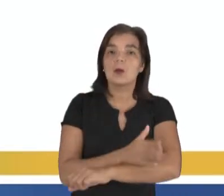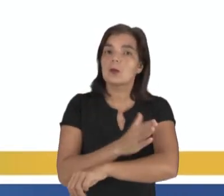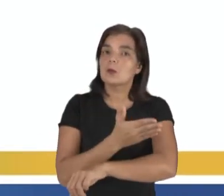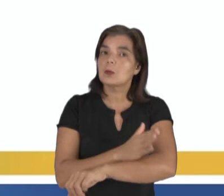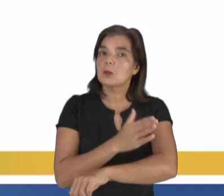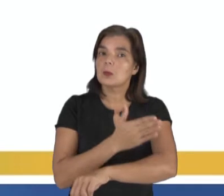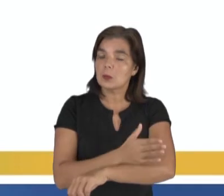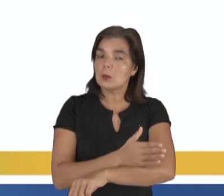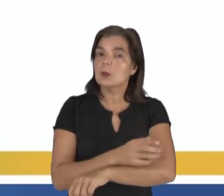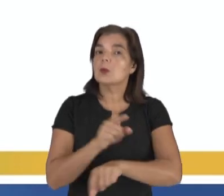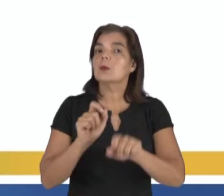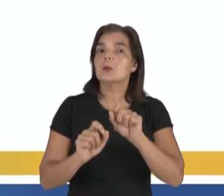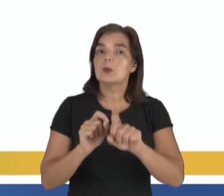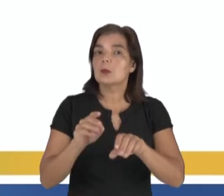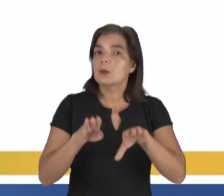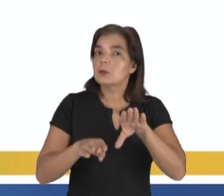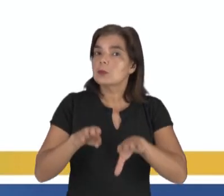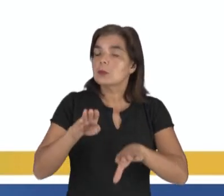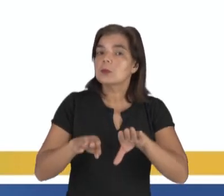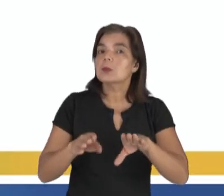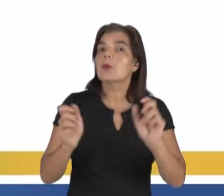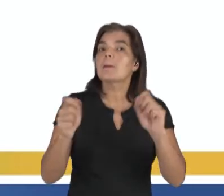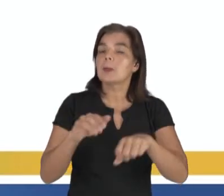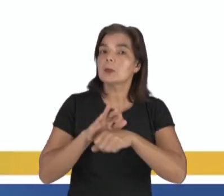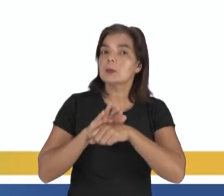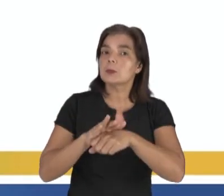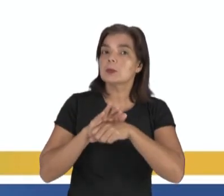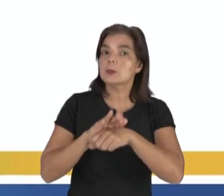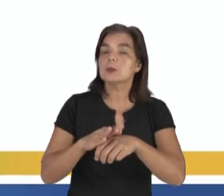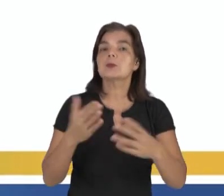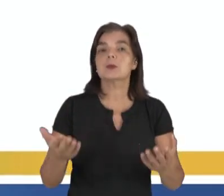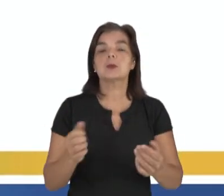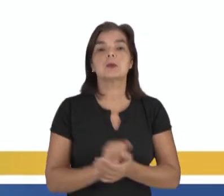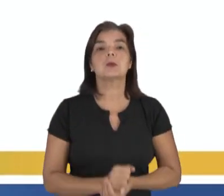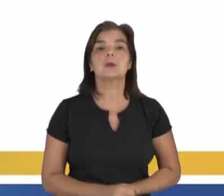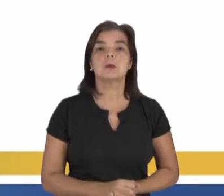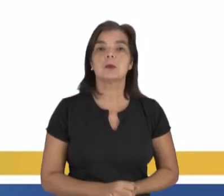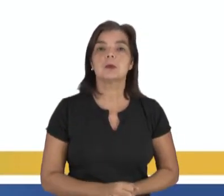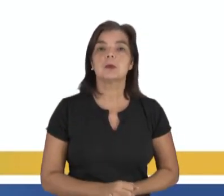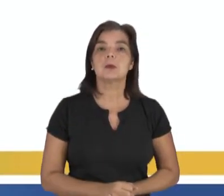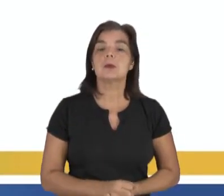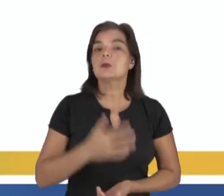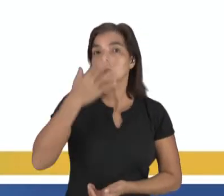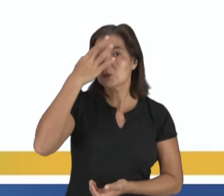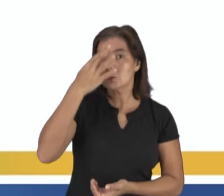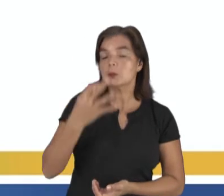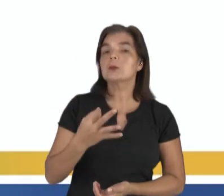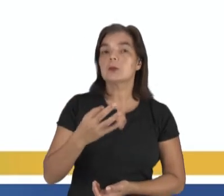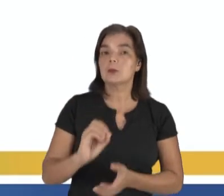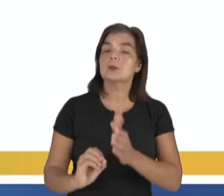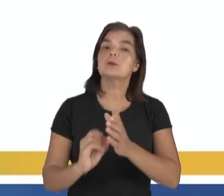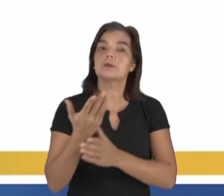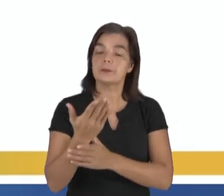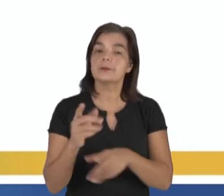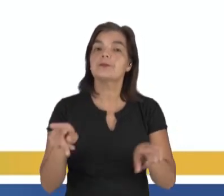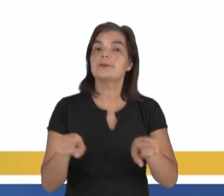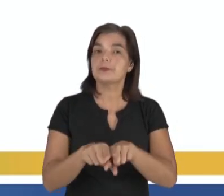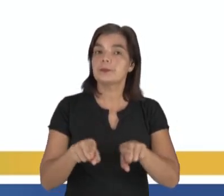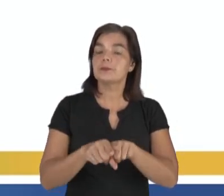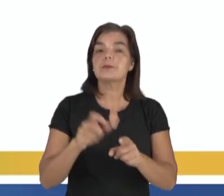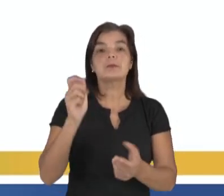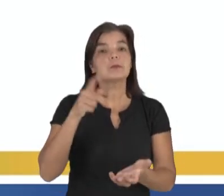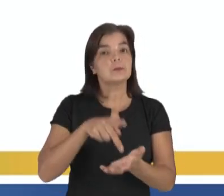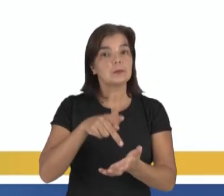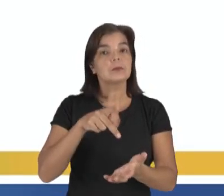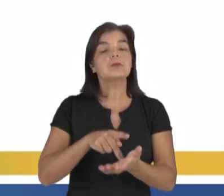prática medidas que venham contribuir para que, de fato, isso venha acontecer, para que, de fato, nós